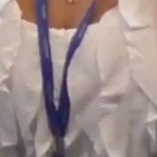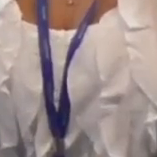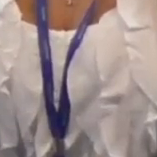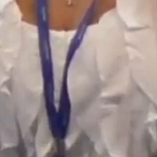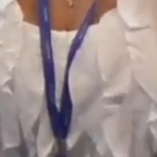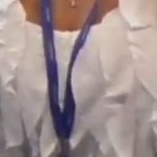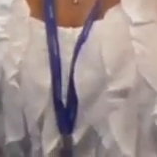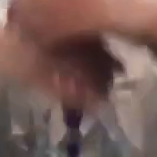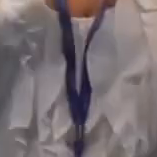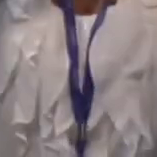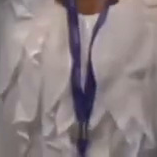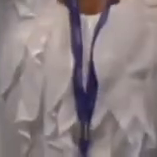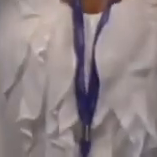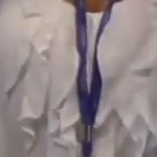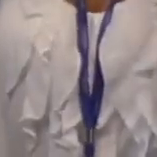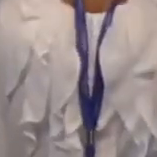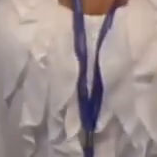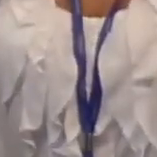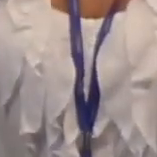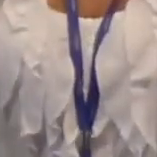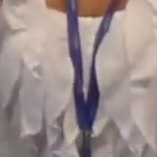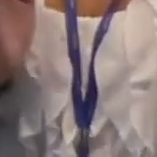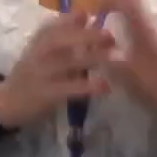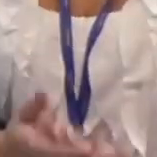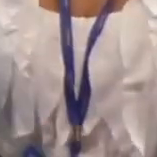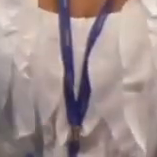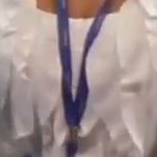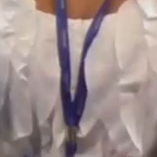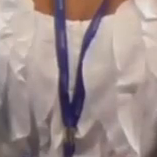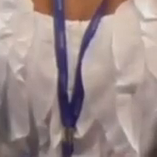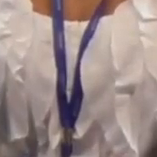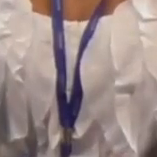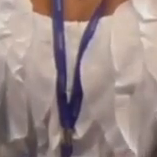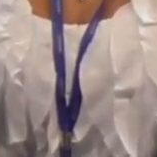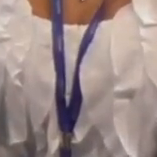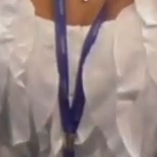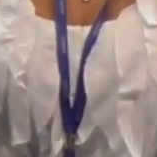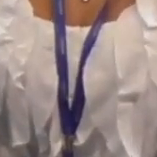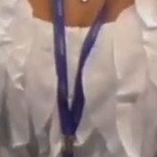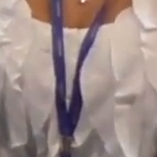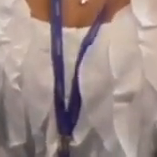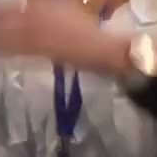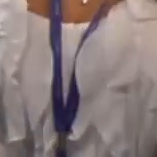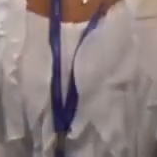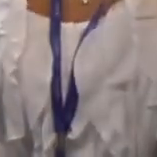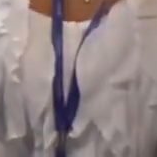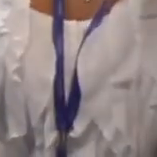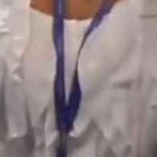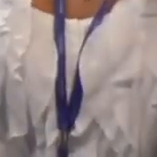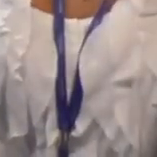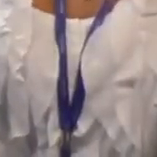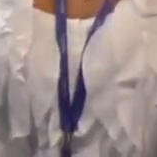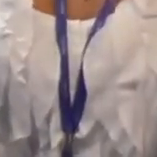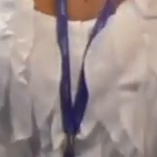vai ser com certeza. Bem bacana, assim, as anotações, tudo que eu nem imaginava que dava para fazer nesse material. Agradecer vocês duas muito,